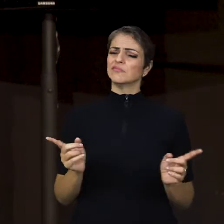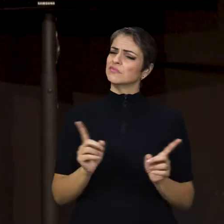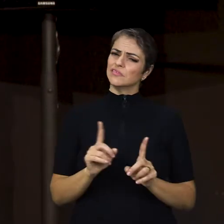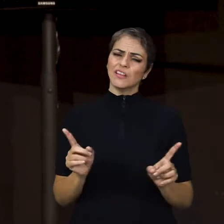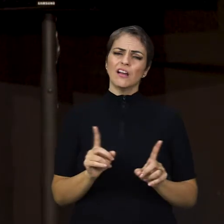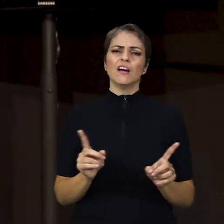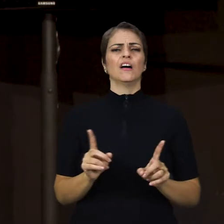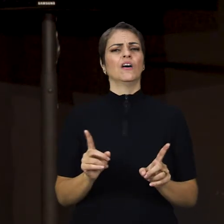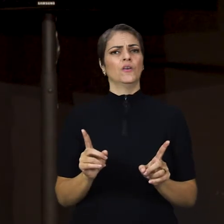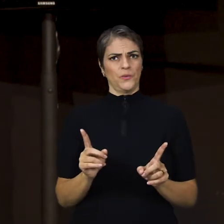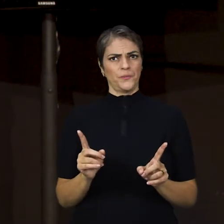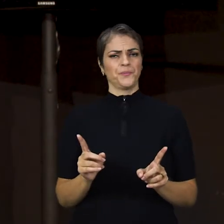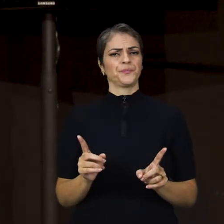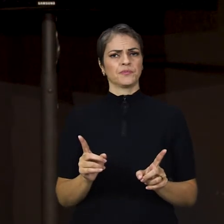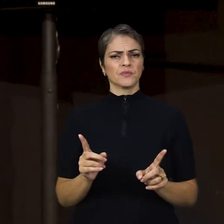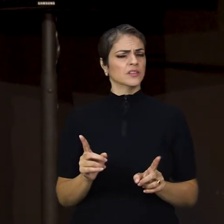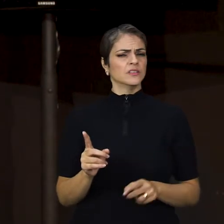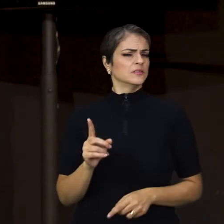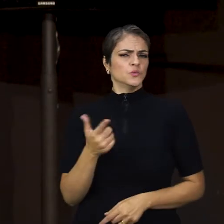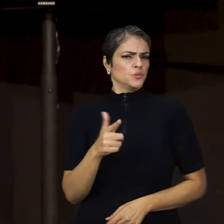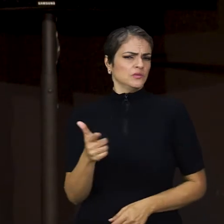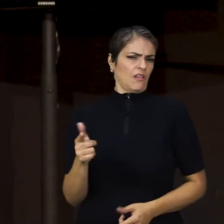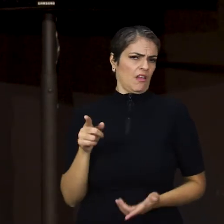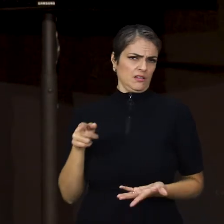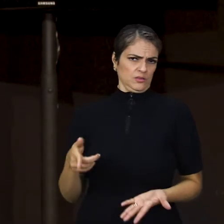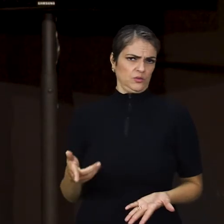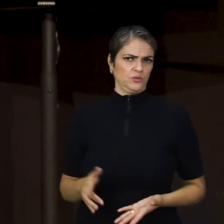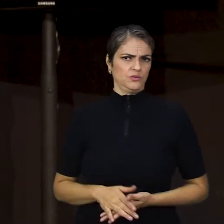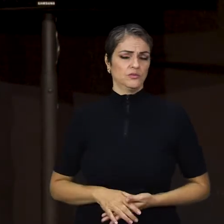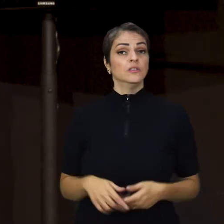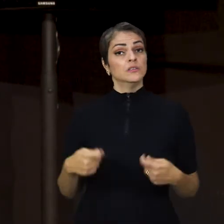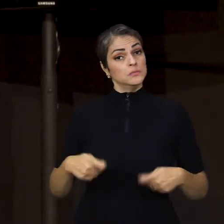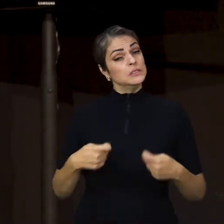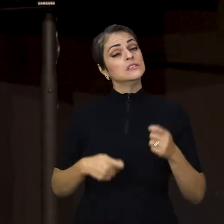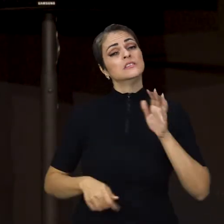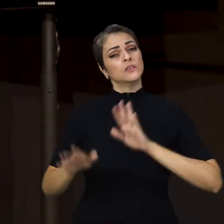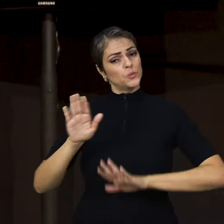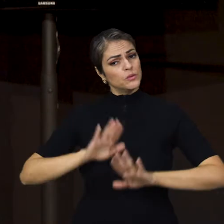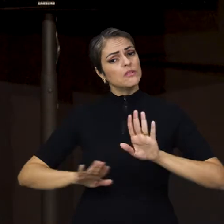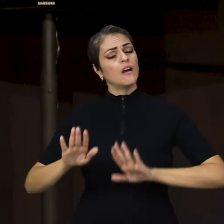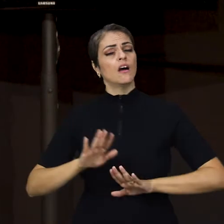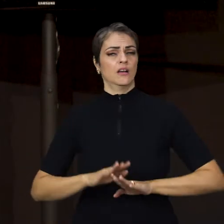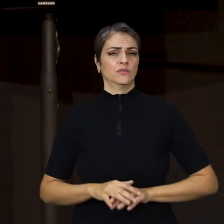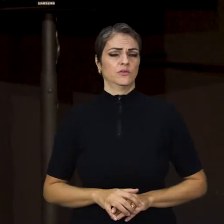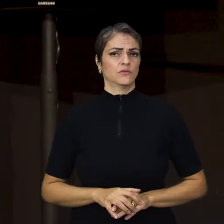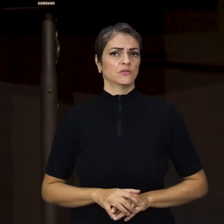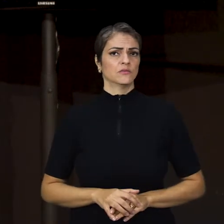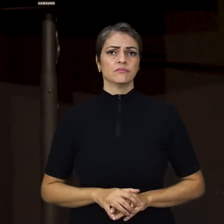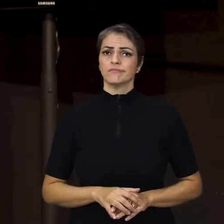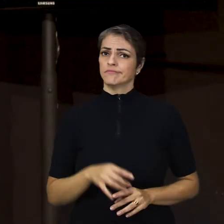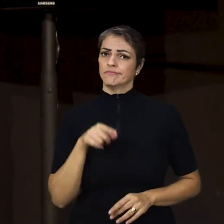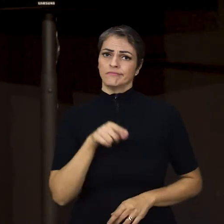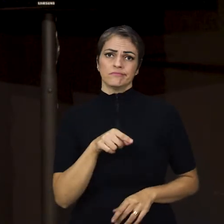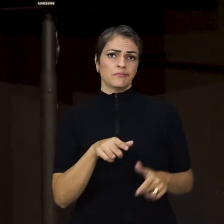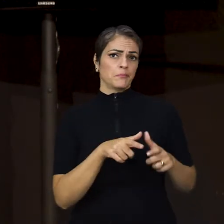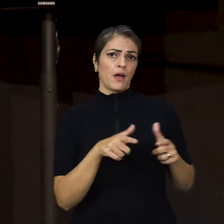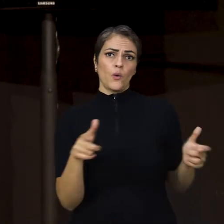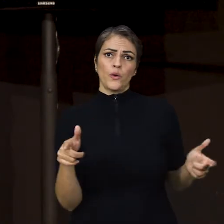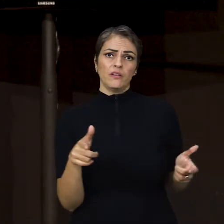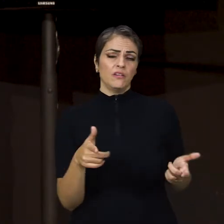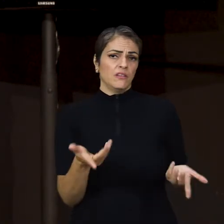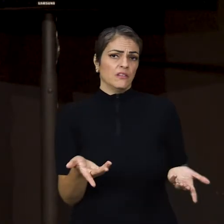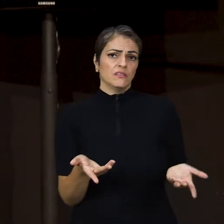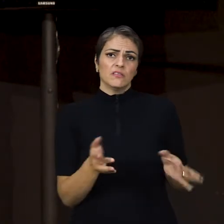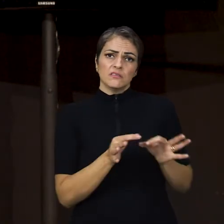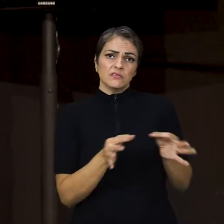maior profundidade daquela passagem. E a gente tem que ter muito cuidado com isso, porque, em geral, o texto diz o que